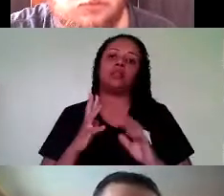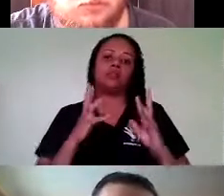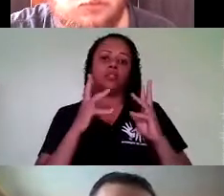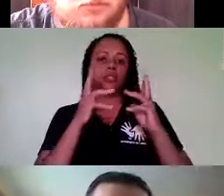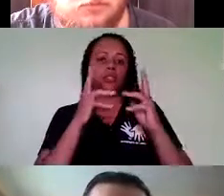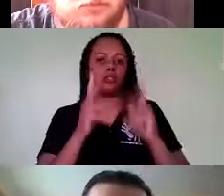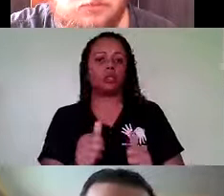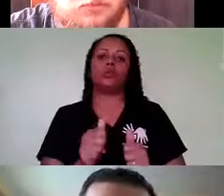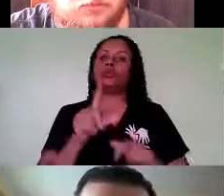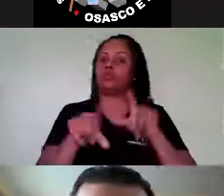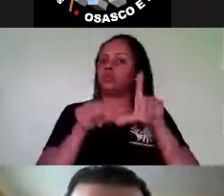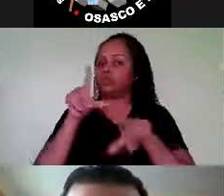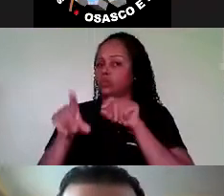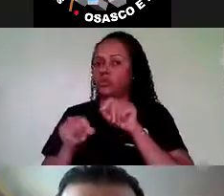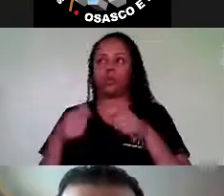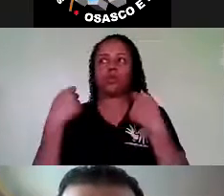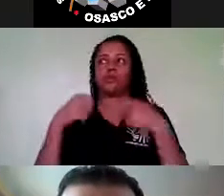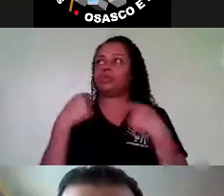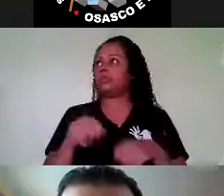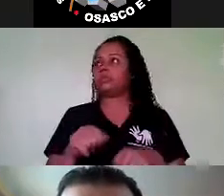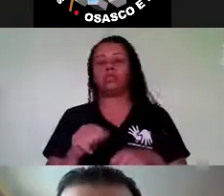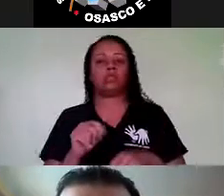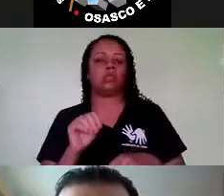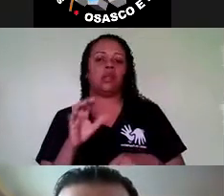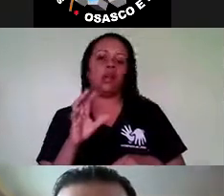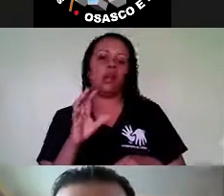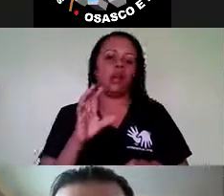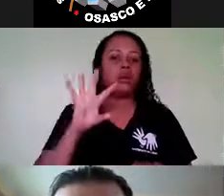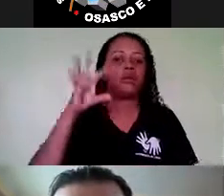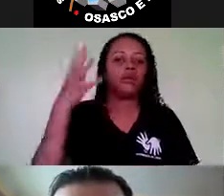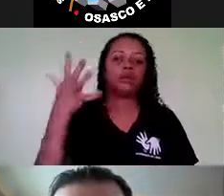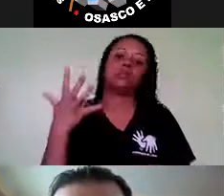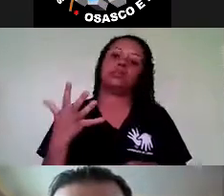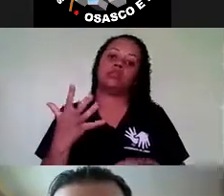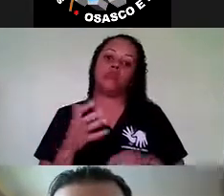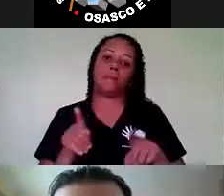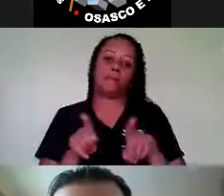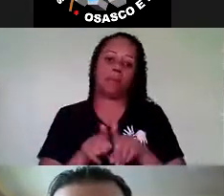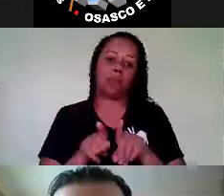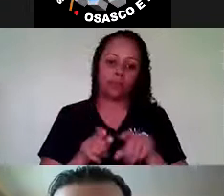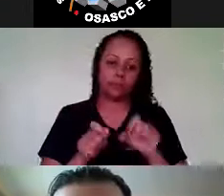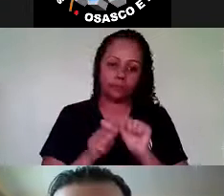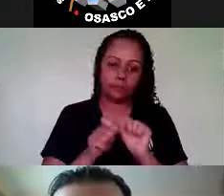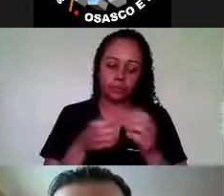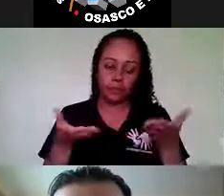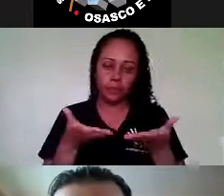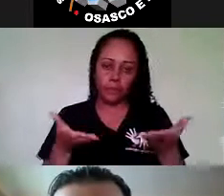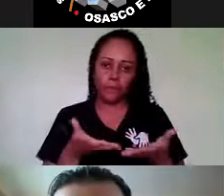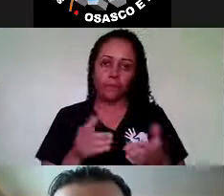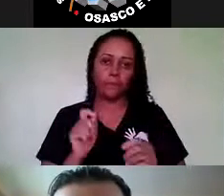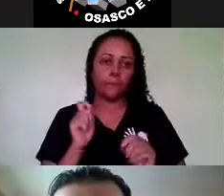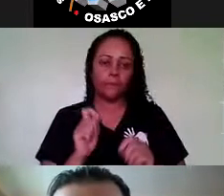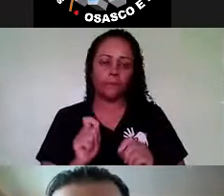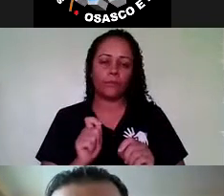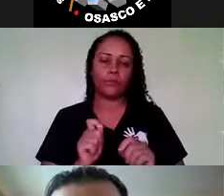as tomadas de decisões que precisem ser equacionadas. Fizemos agora, né, uma nota